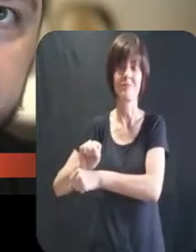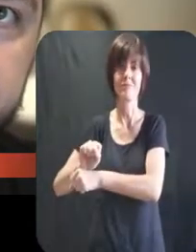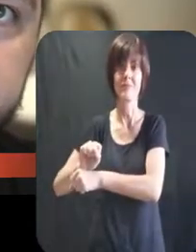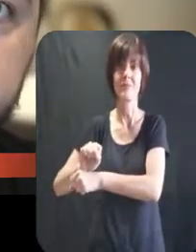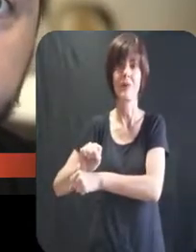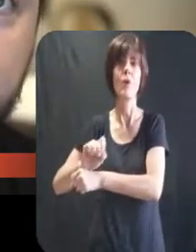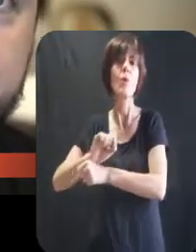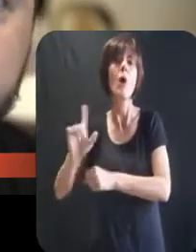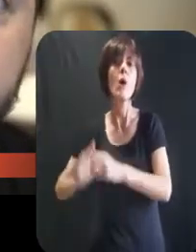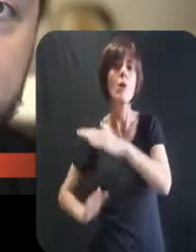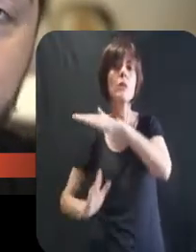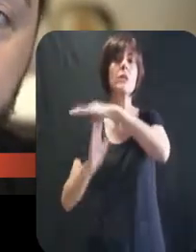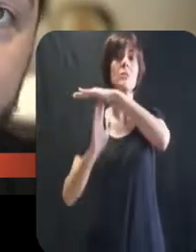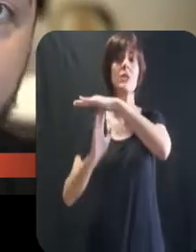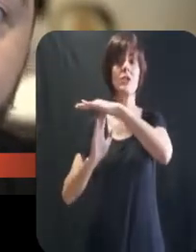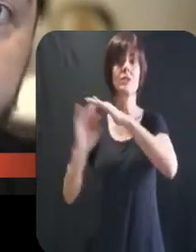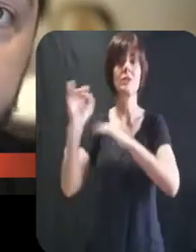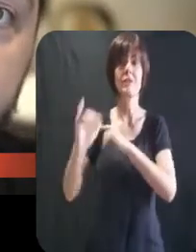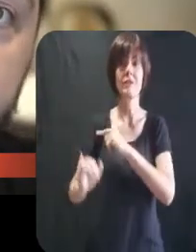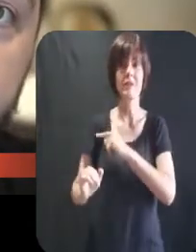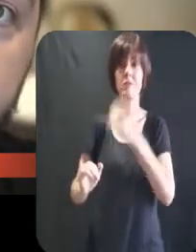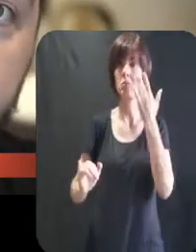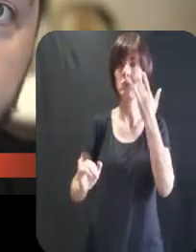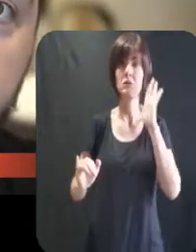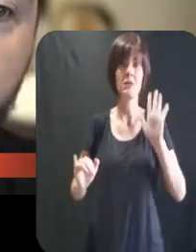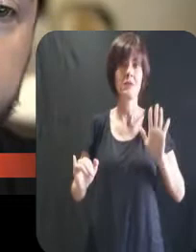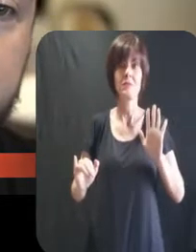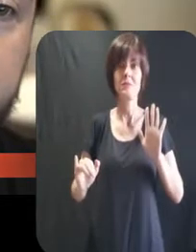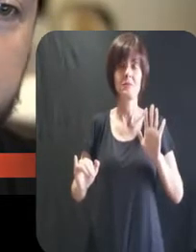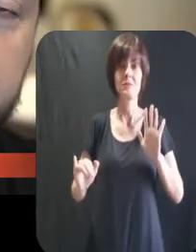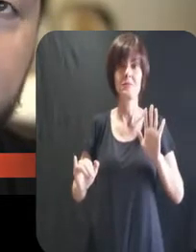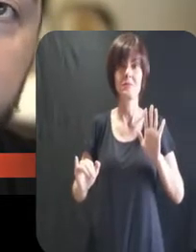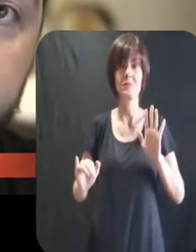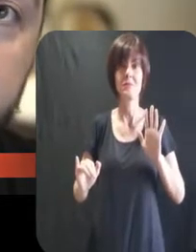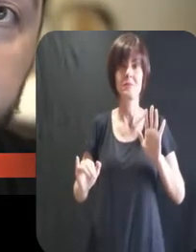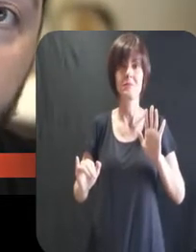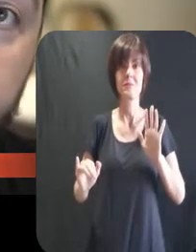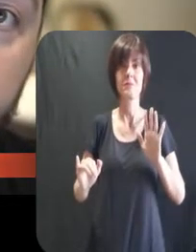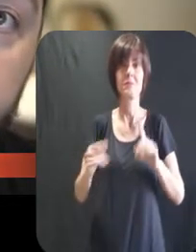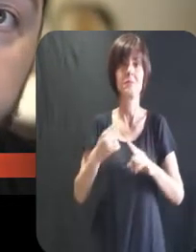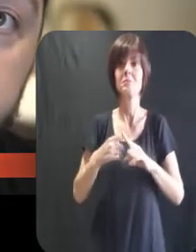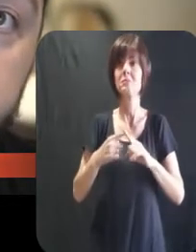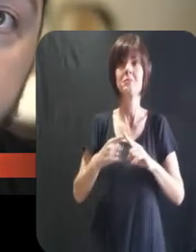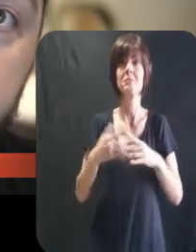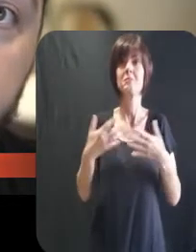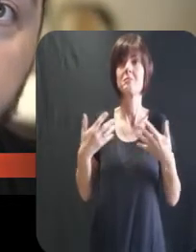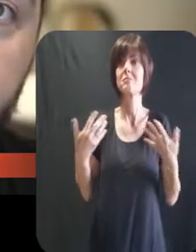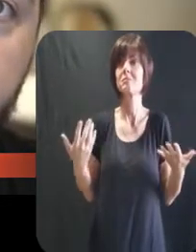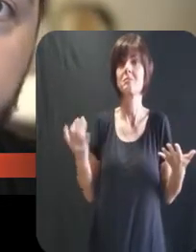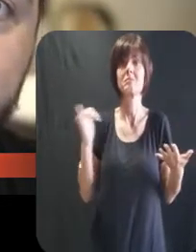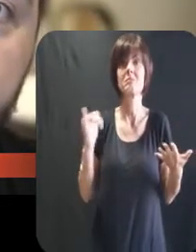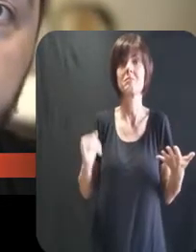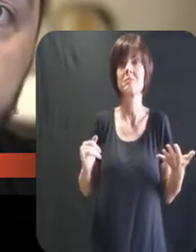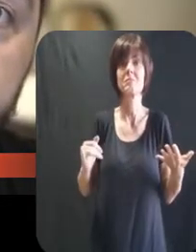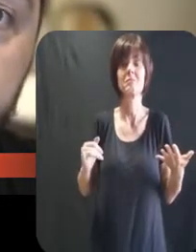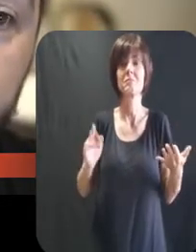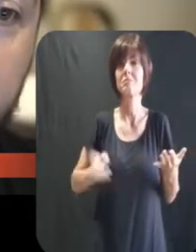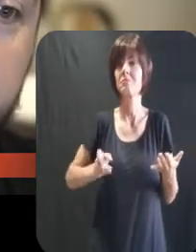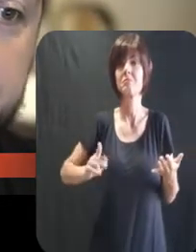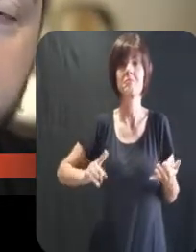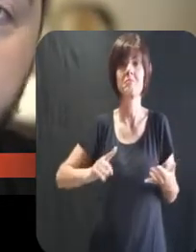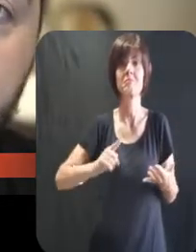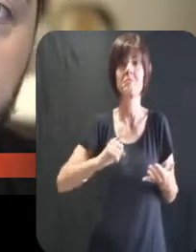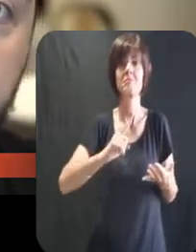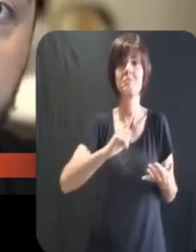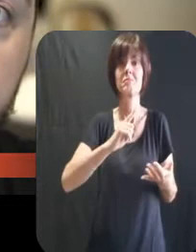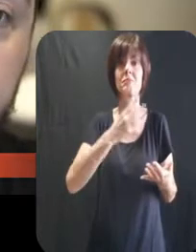Itália. A gente não sabe onde a Itália vai terminar. Onde eles vão parar de ter mortos novos por dia e vão começar a regredir nisso. A Itália